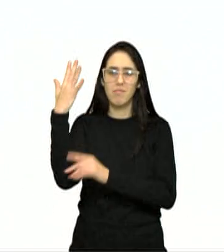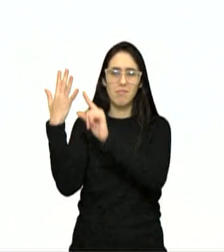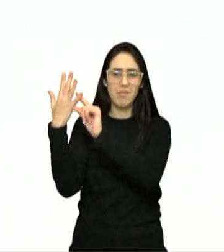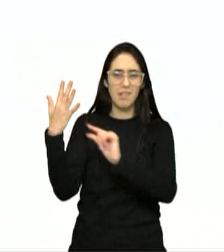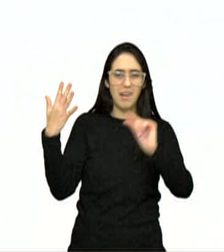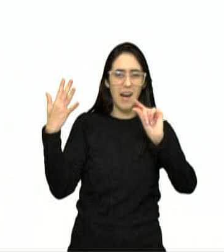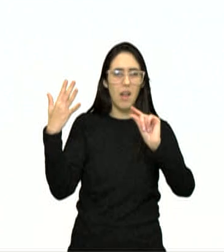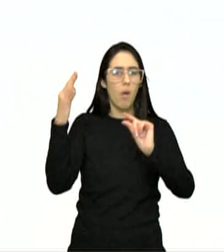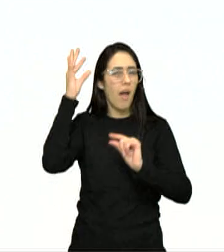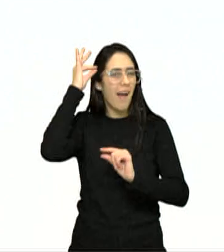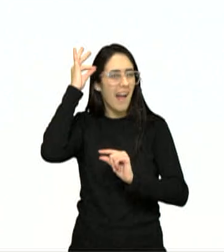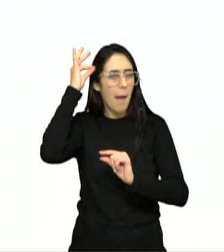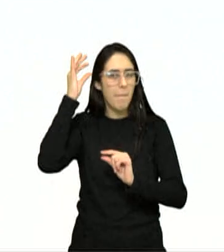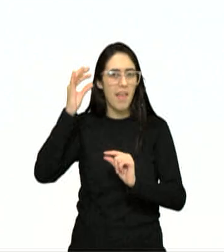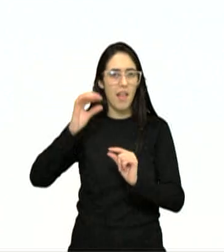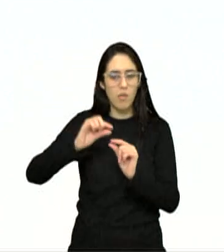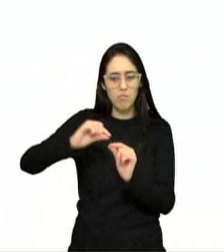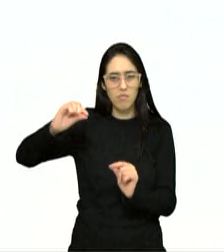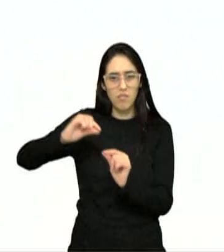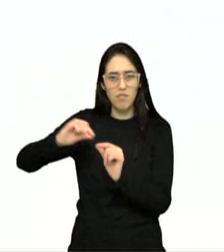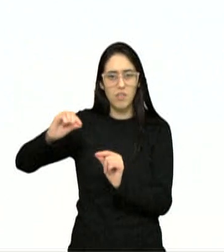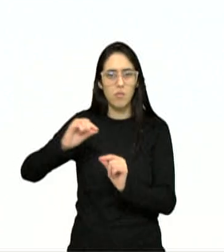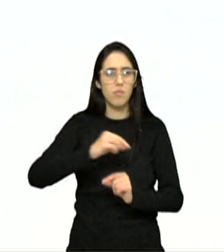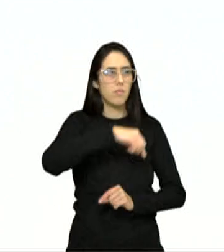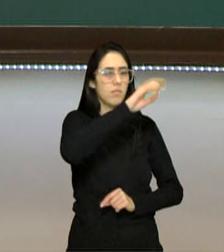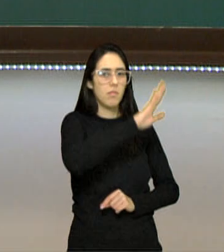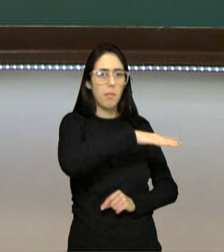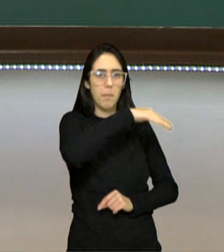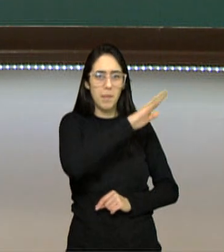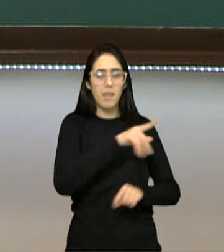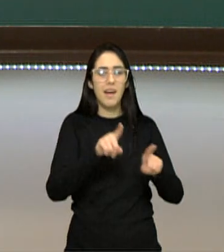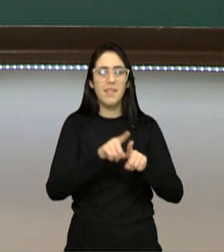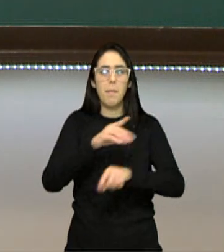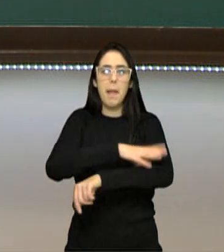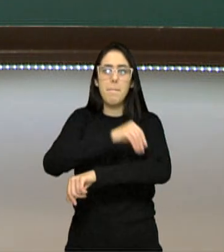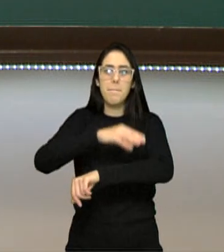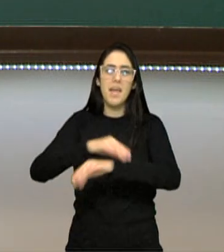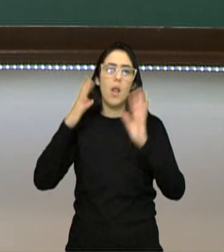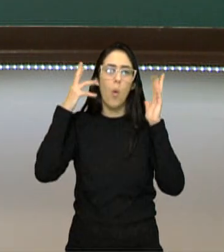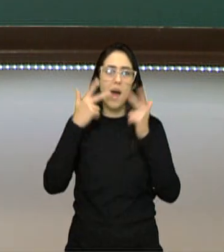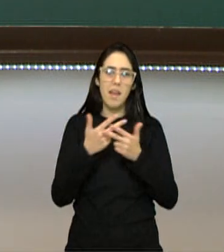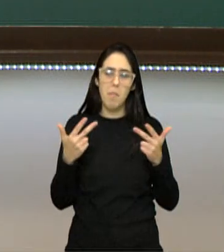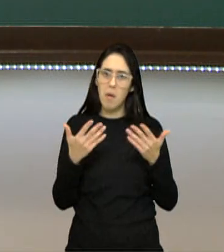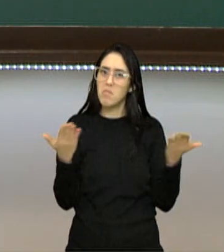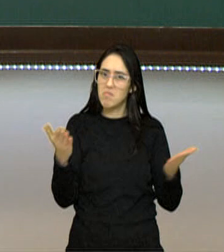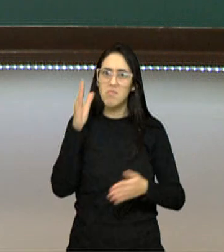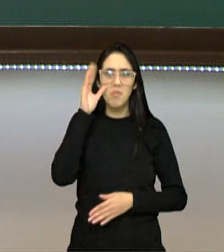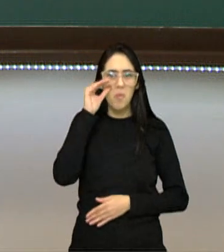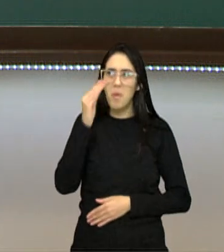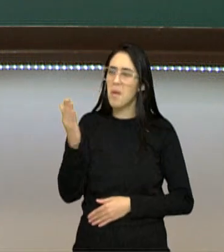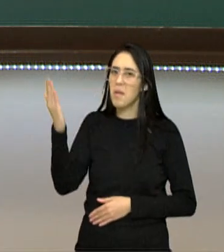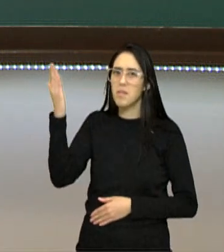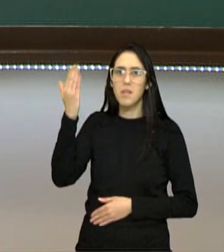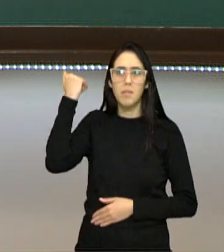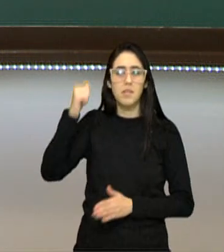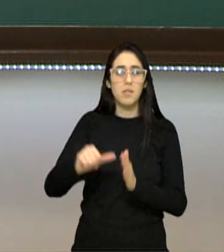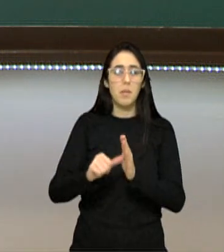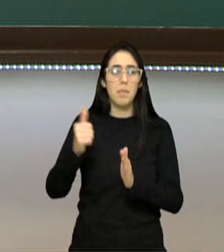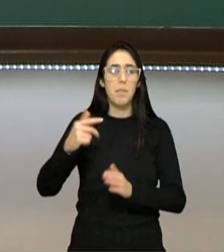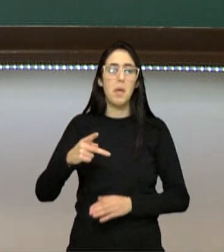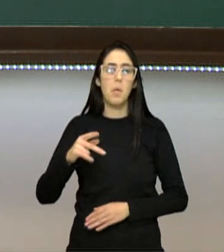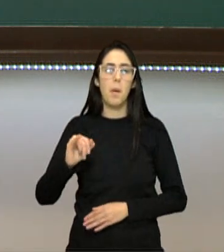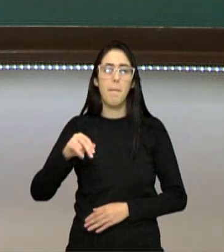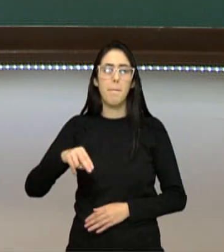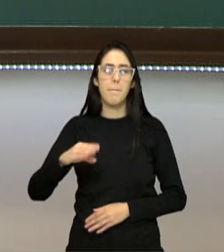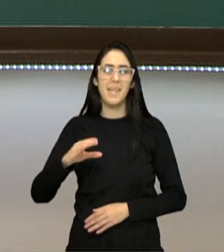e pelos de animais. Olha a curiosidade como eram os primeiros pincéis. Então,